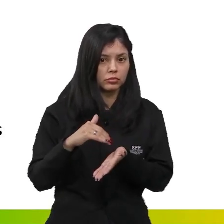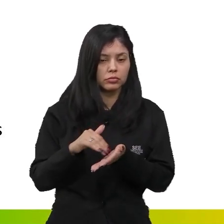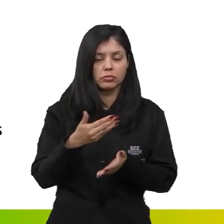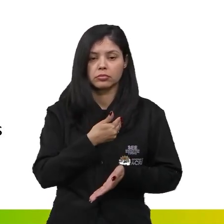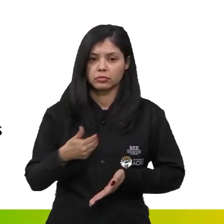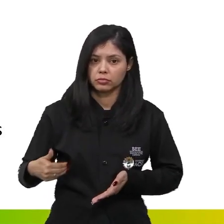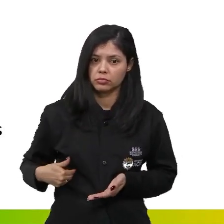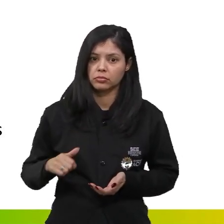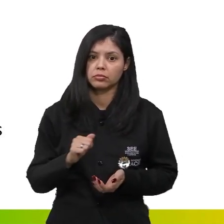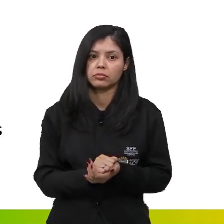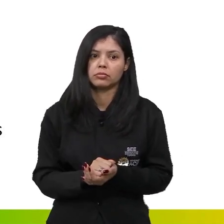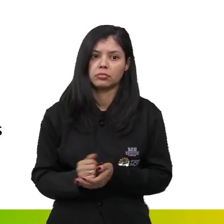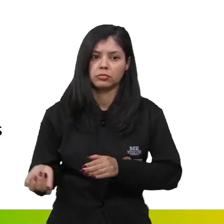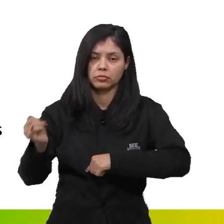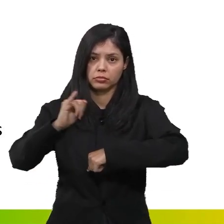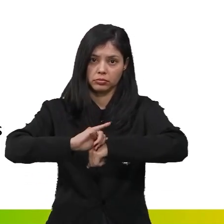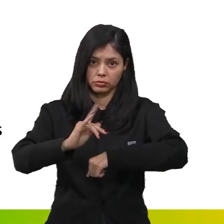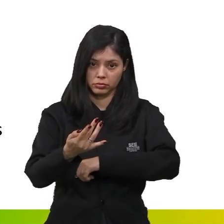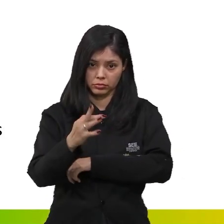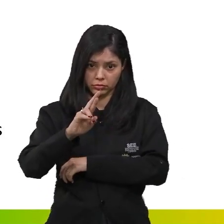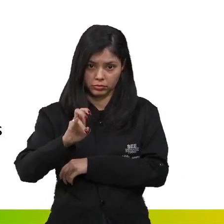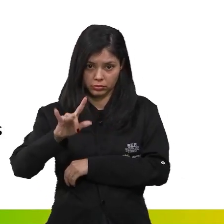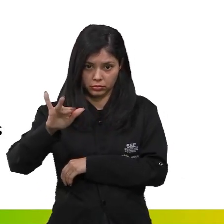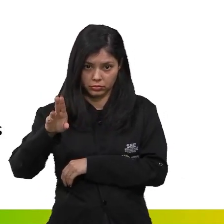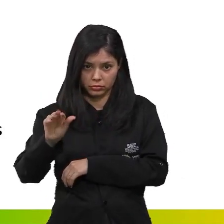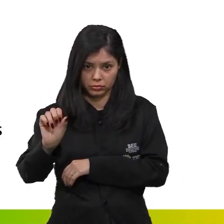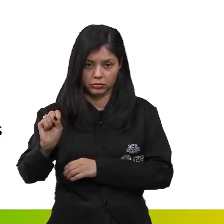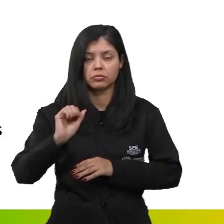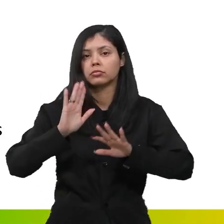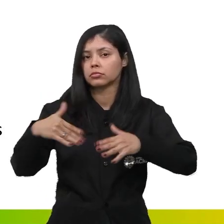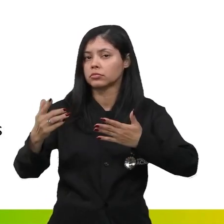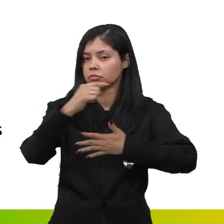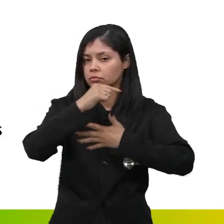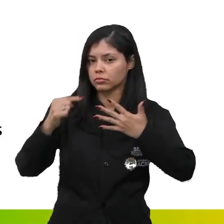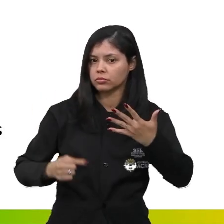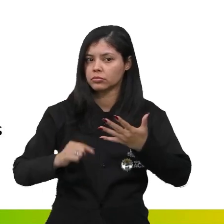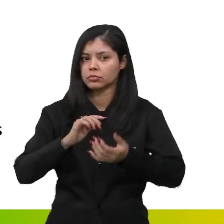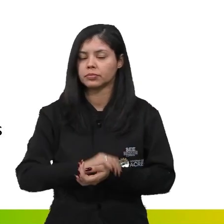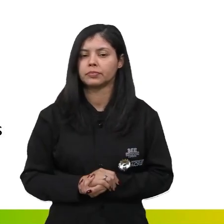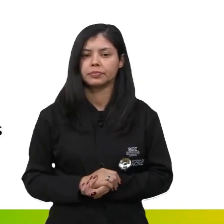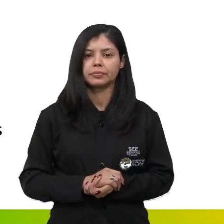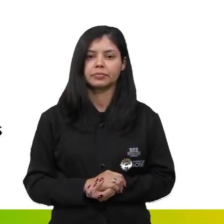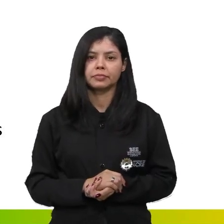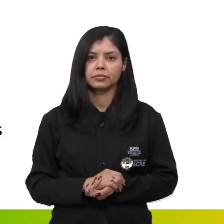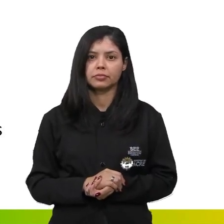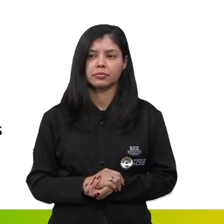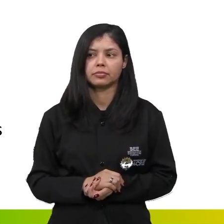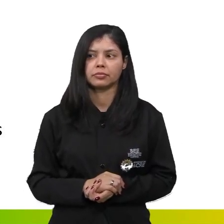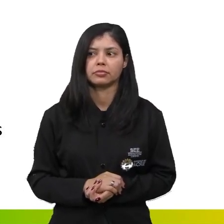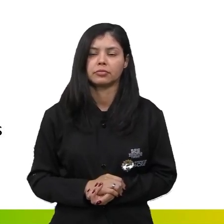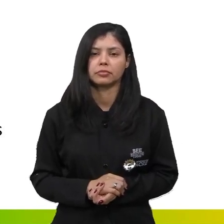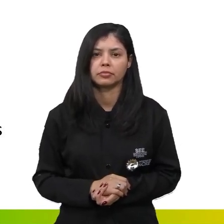da administração pública das capitanias hereditárias. Qual você acha que é a correta aí?